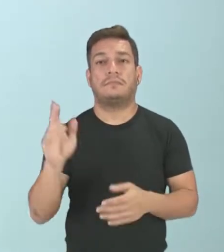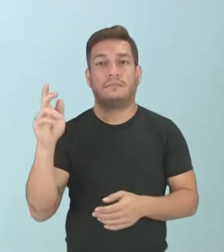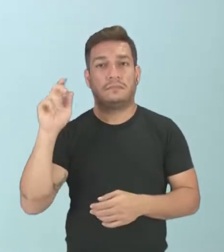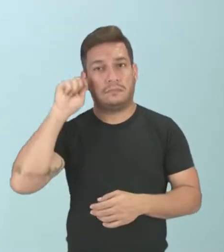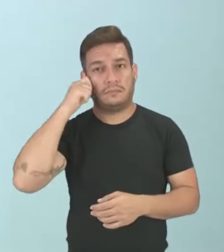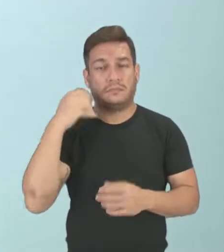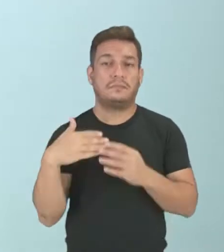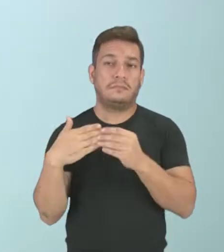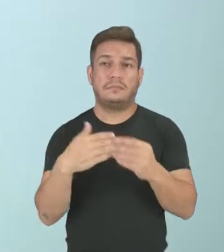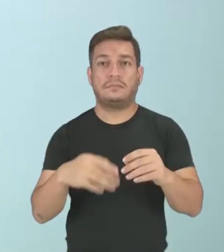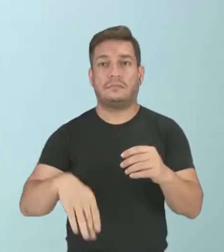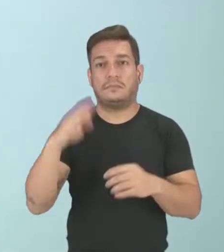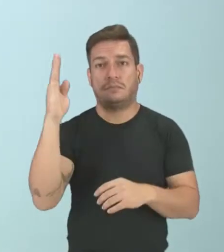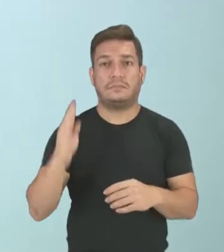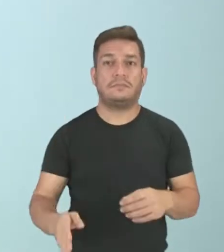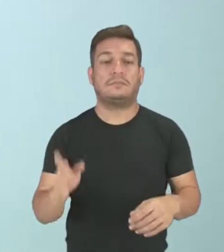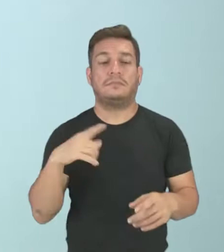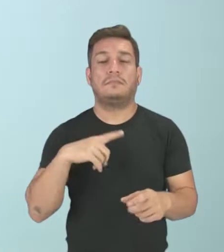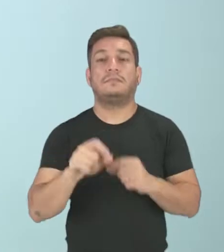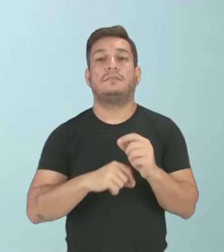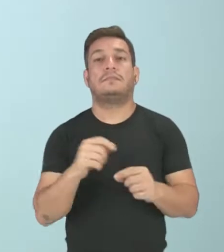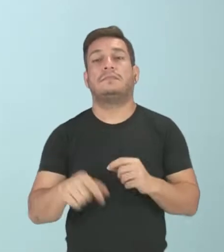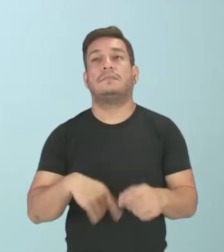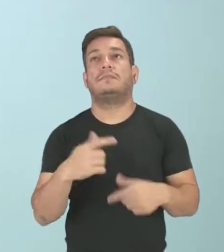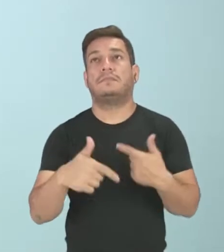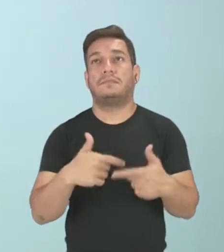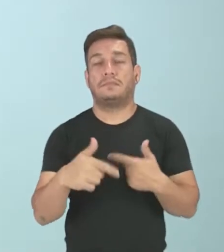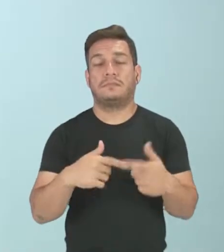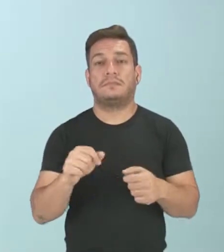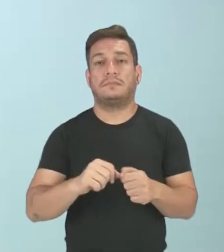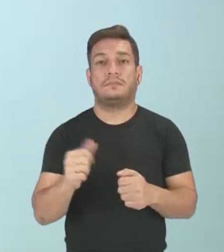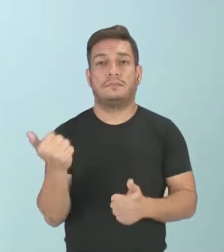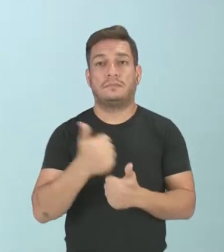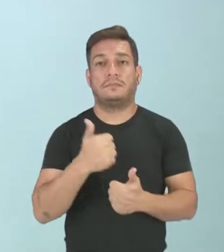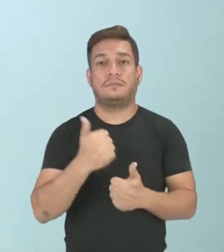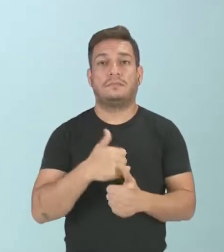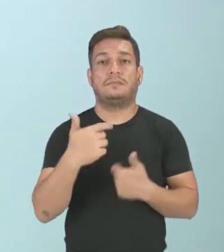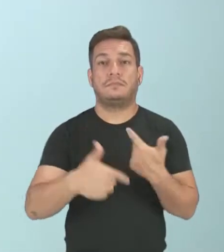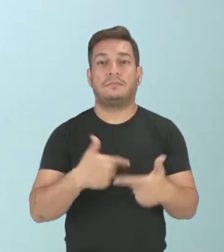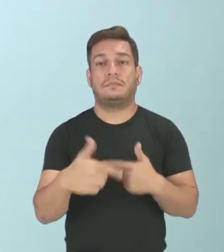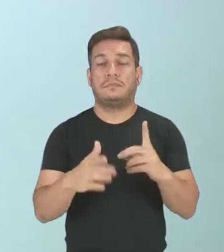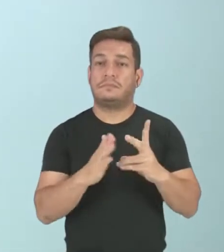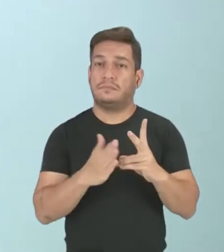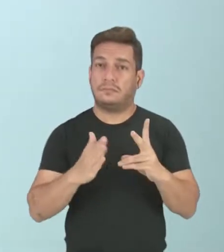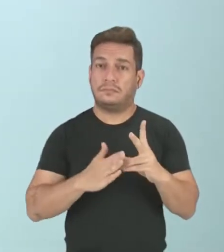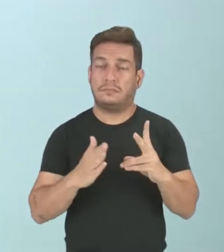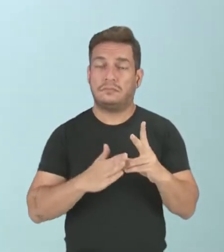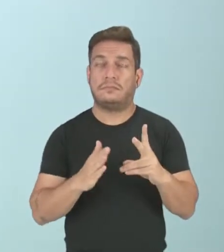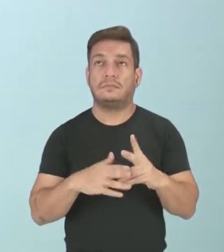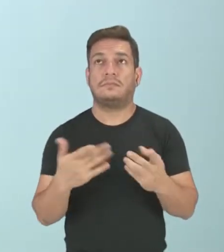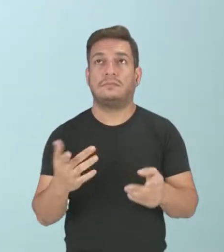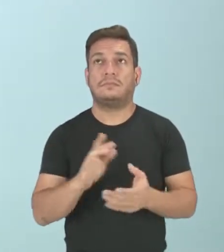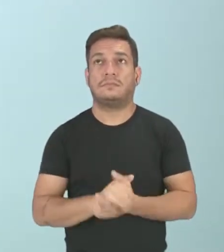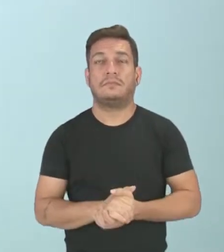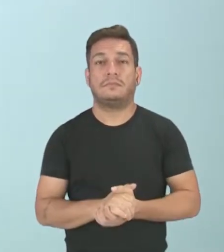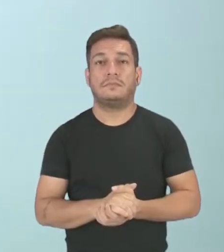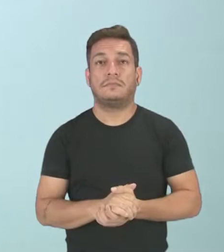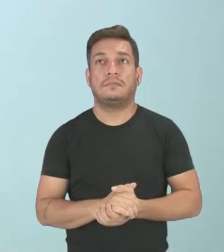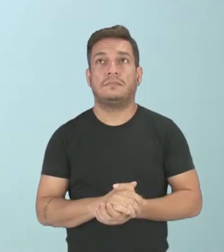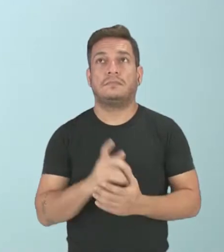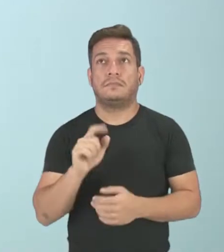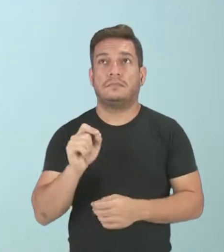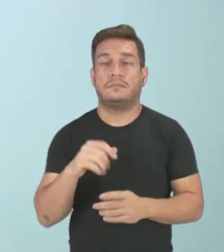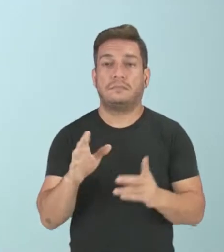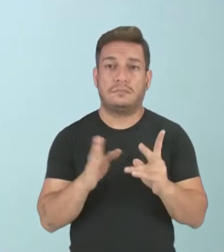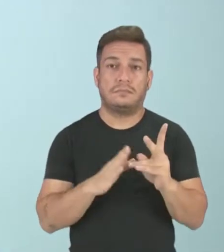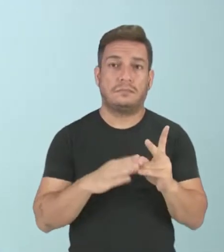africanos trazidos para o Brasil, exatamente para ter essa mão de obra, para substituir a mão de obra indígena. Então, de uma certa forma,